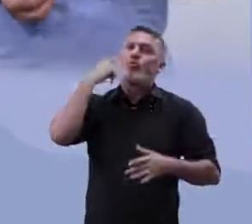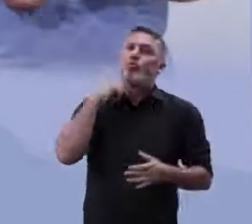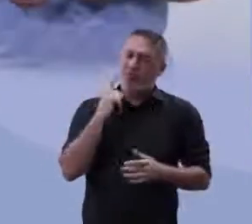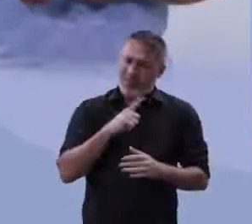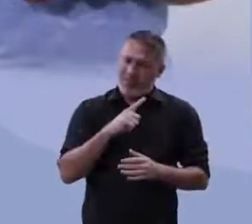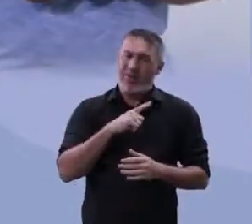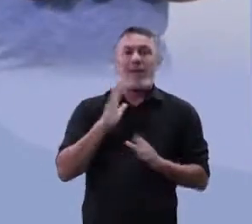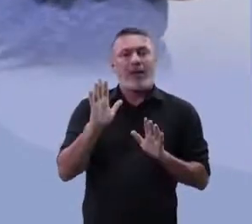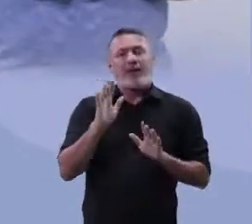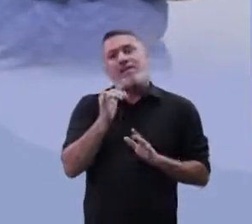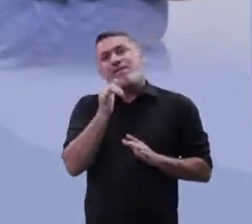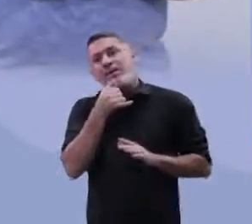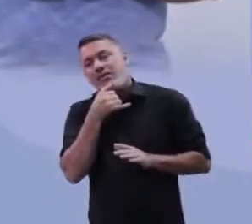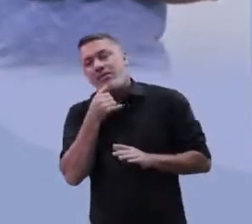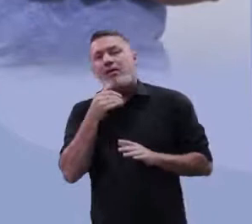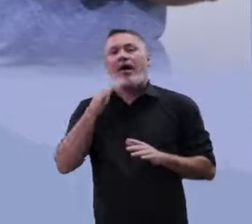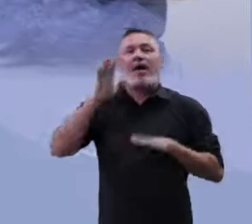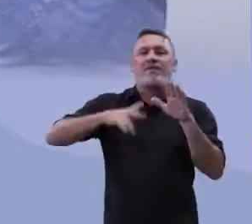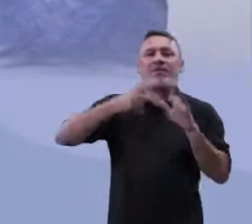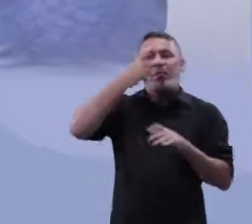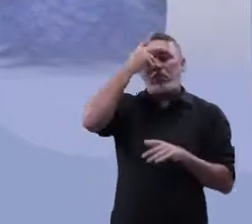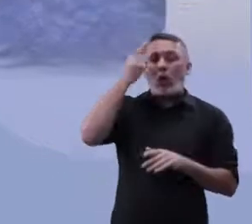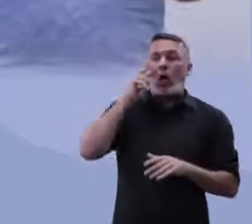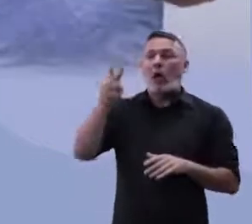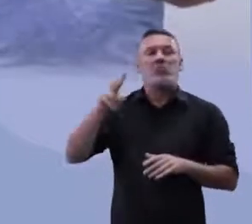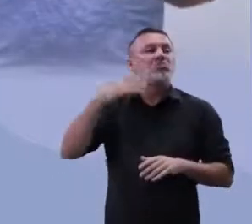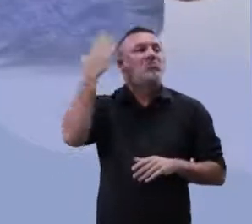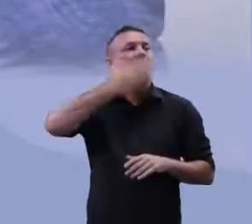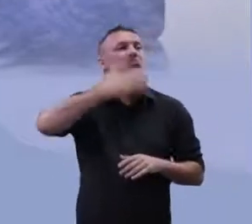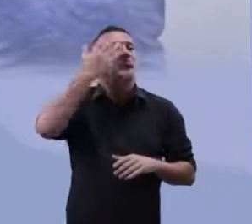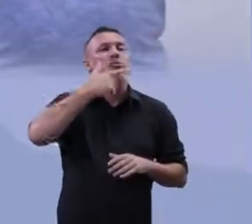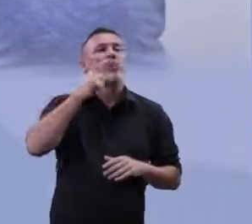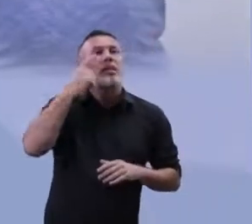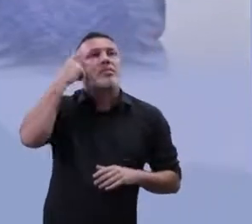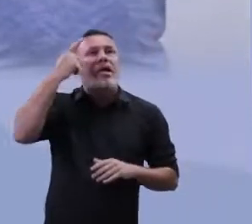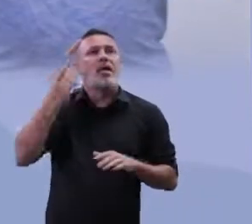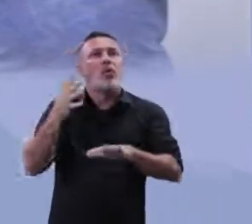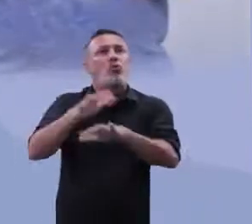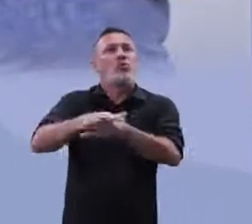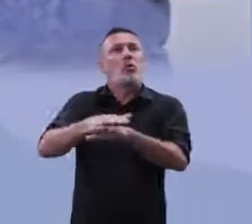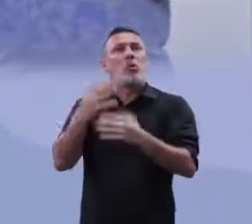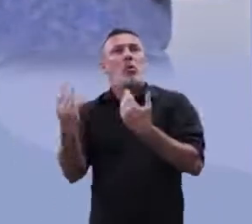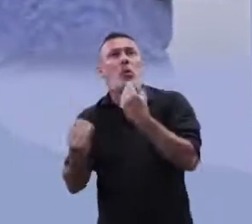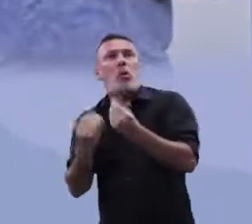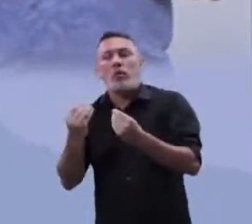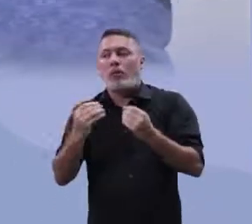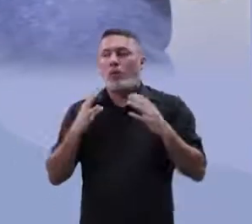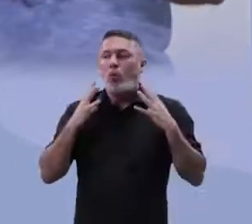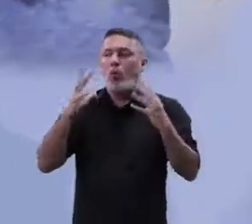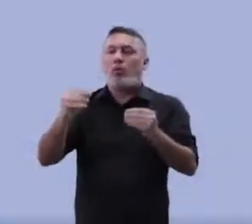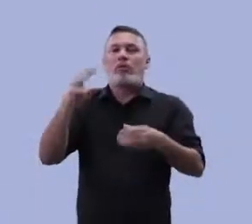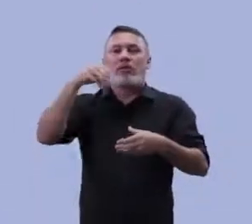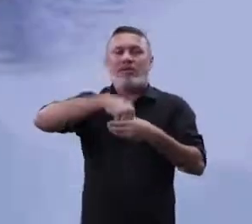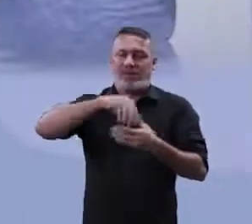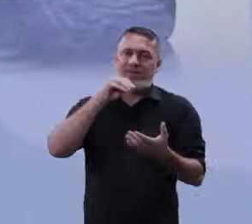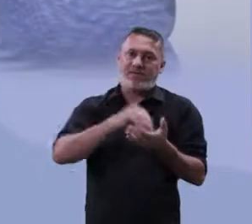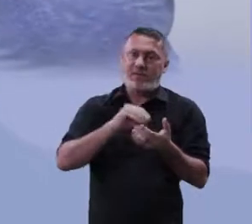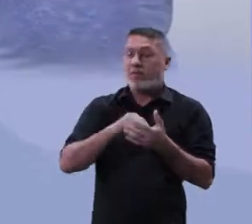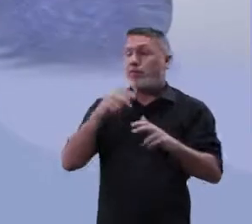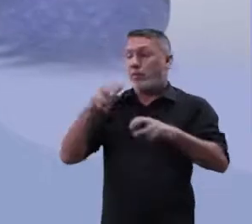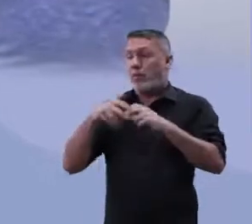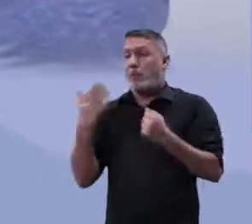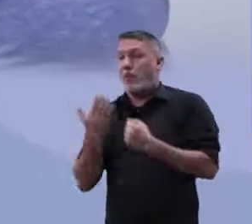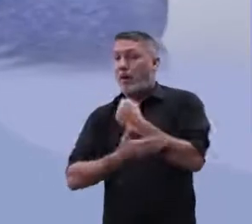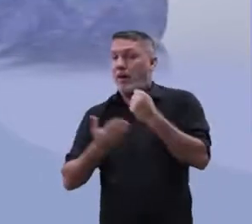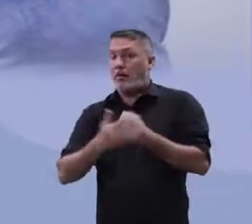mas infelizmente, né, as pessoas, essa ideia de inclusão, ela não está na sua totalidade. Então,